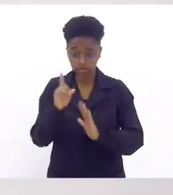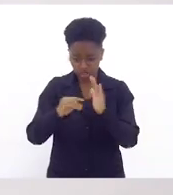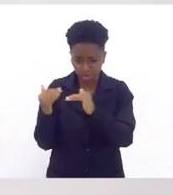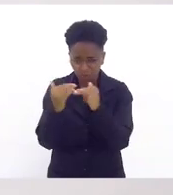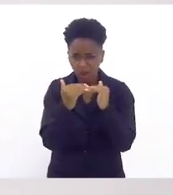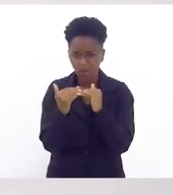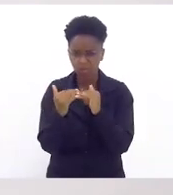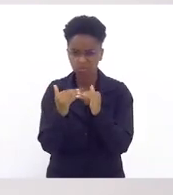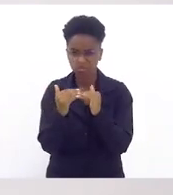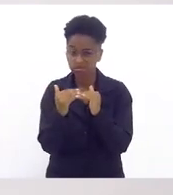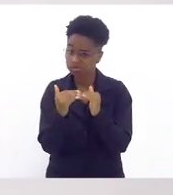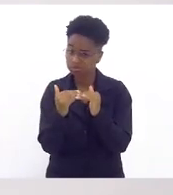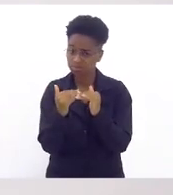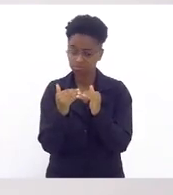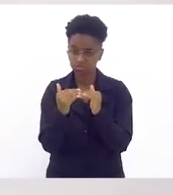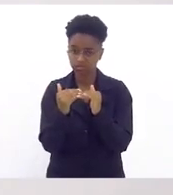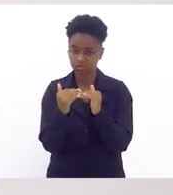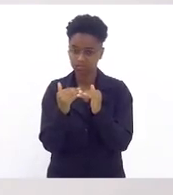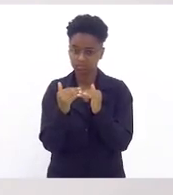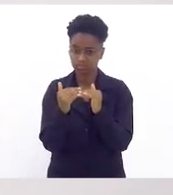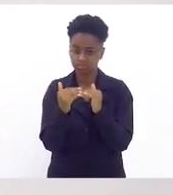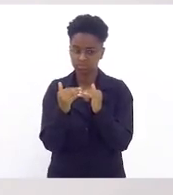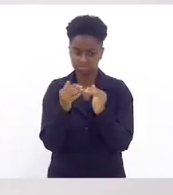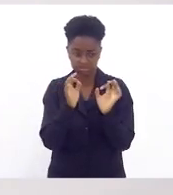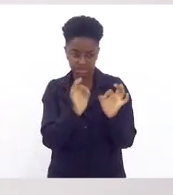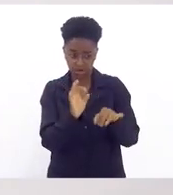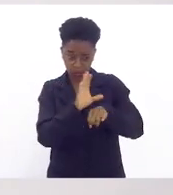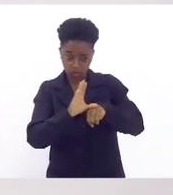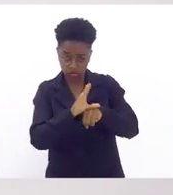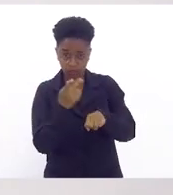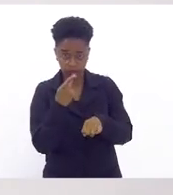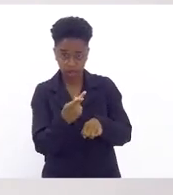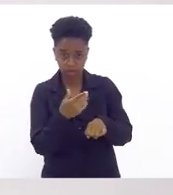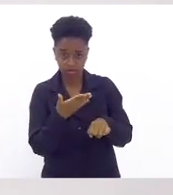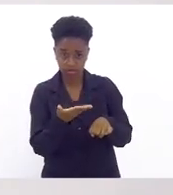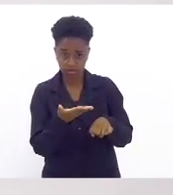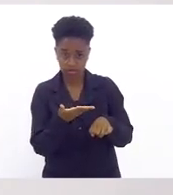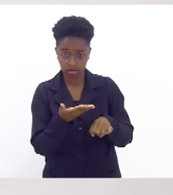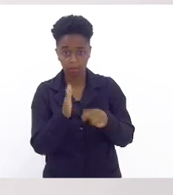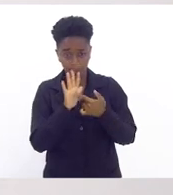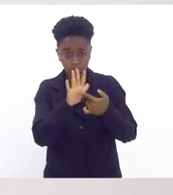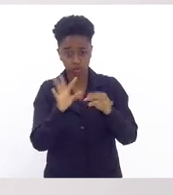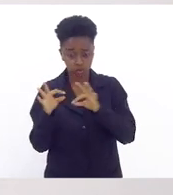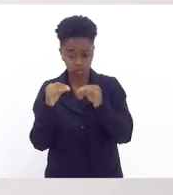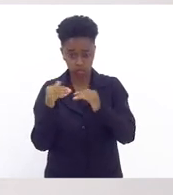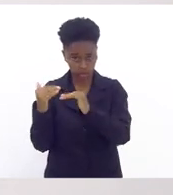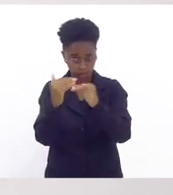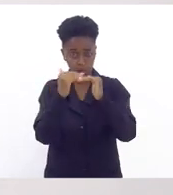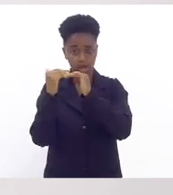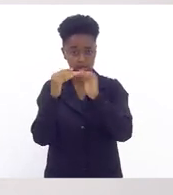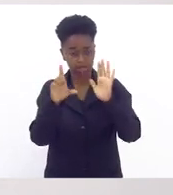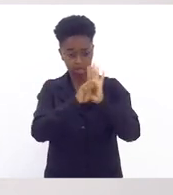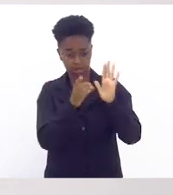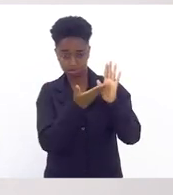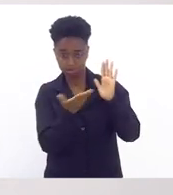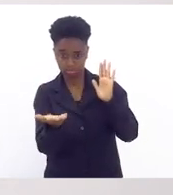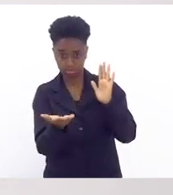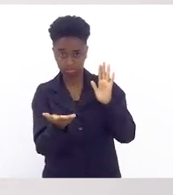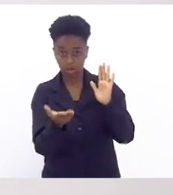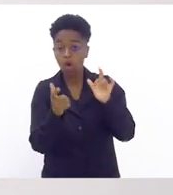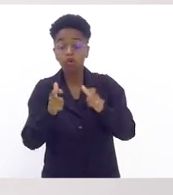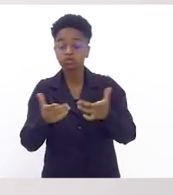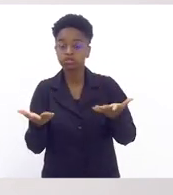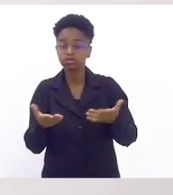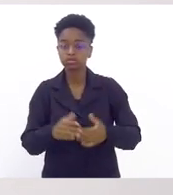iguais não é isso que a constituição diz somos todos iguais perante a lei onde